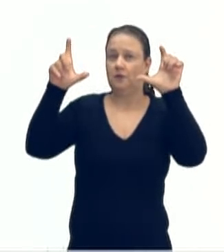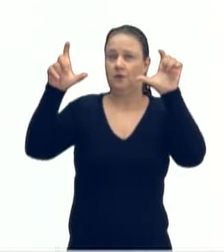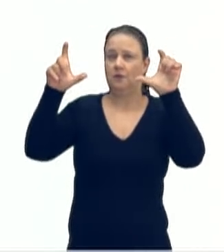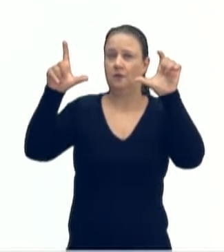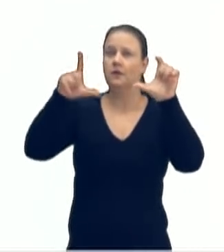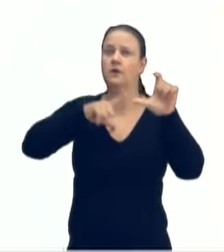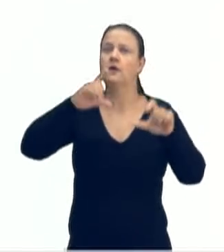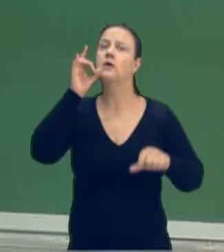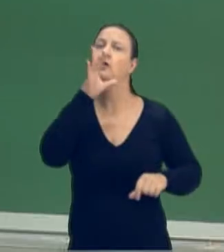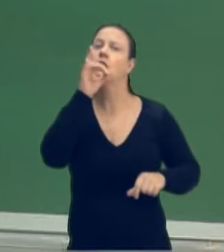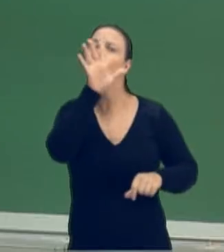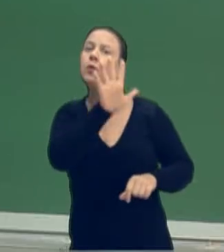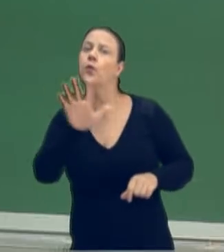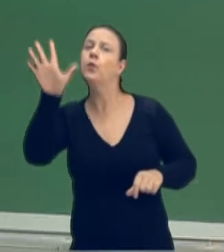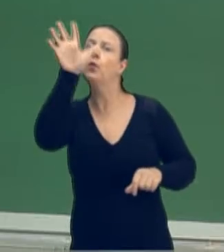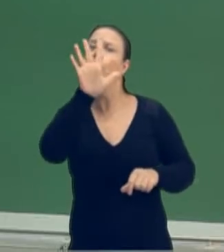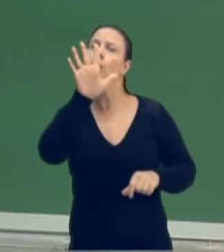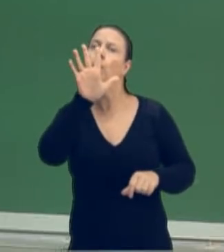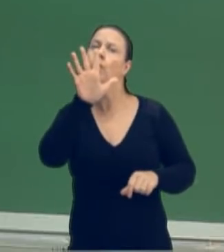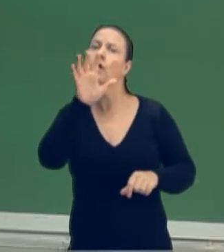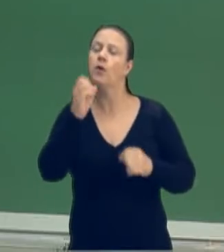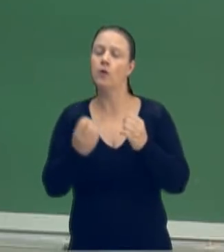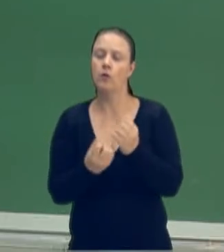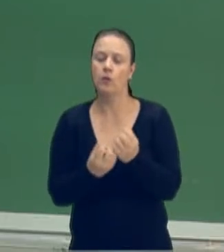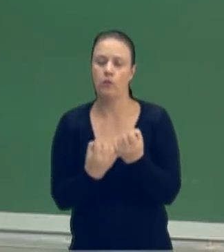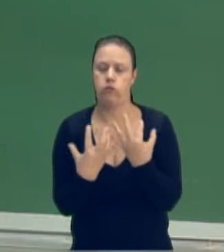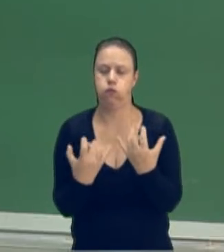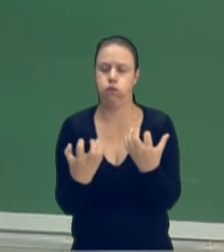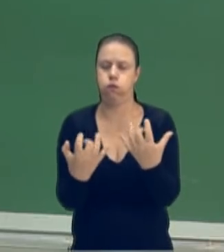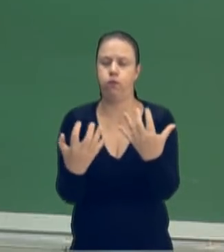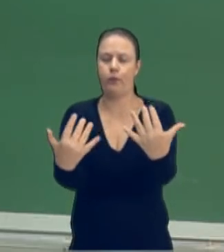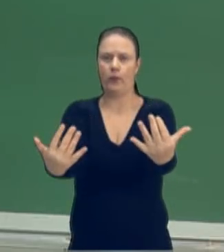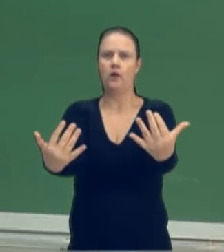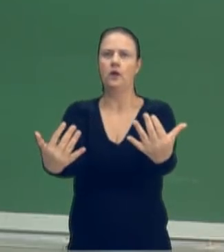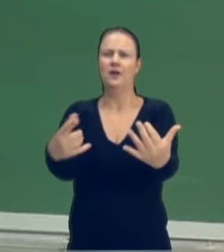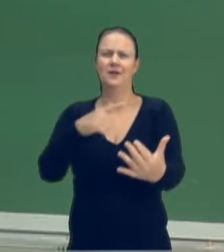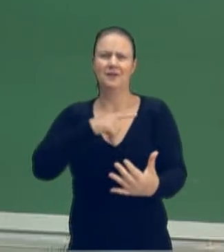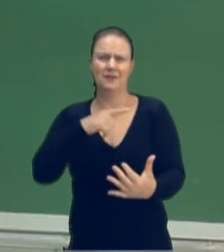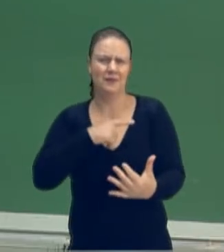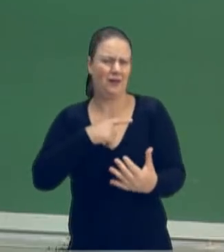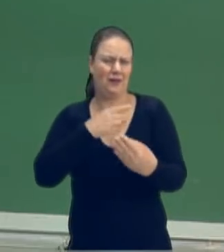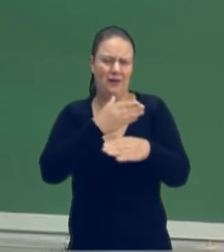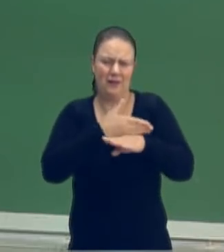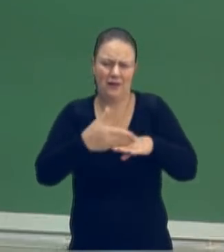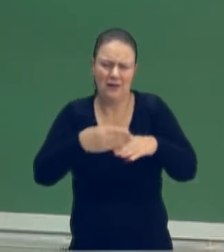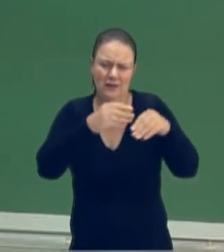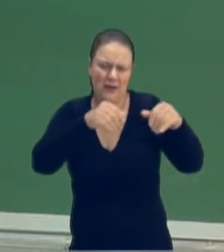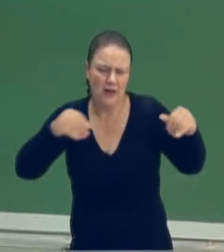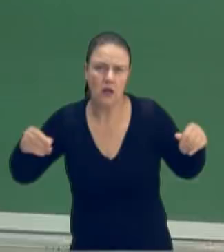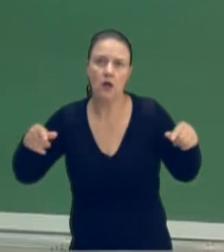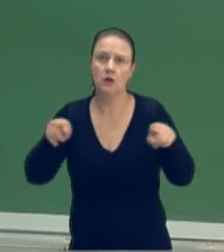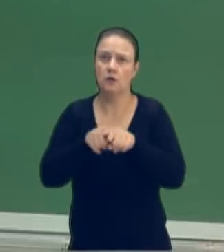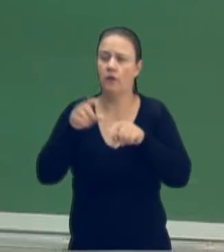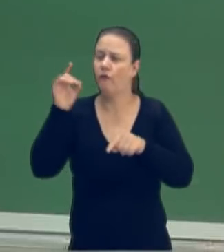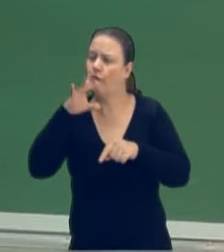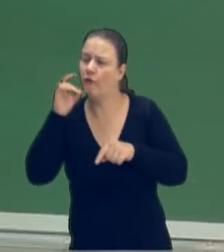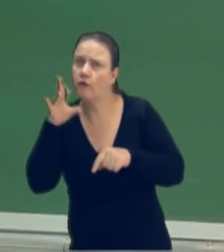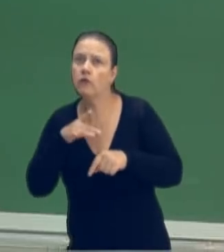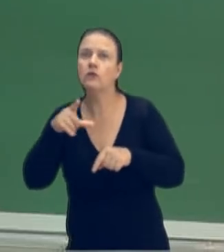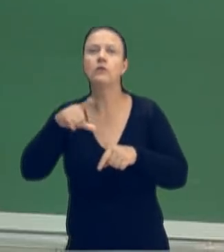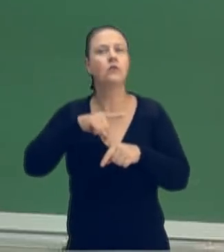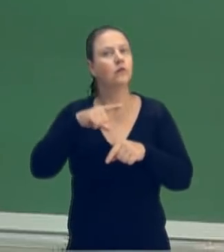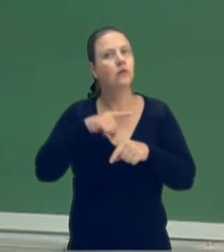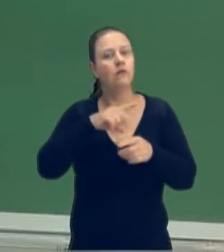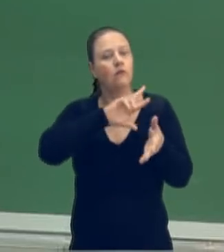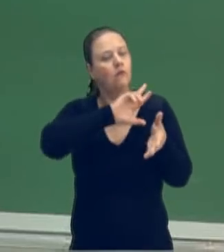essa parte verde são plantações de cereais, trigo, enfim, né, verduras,